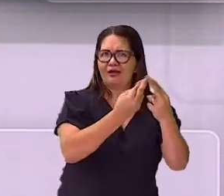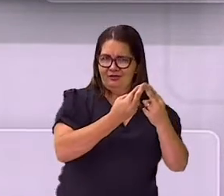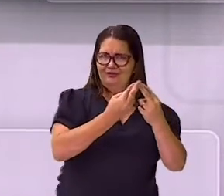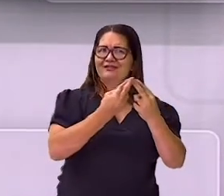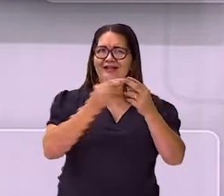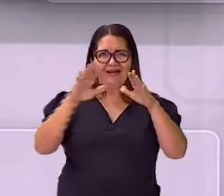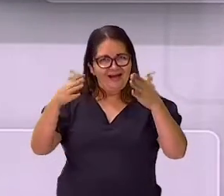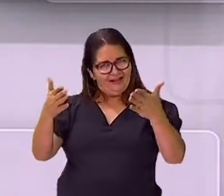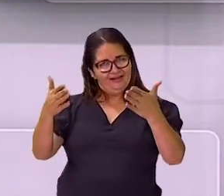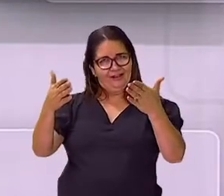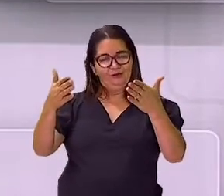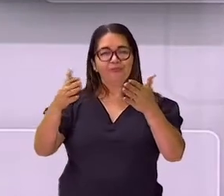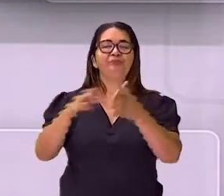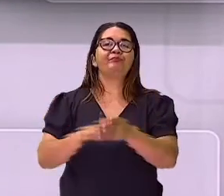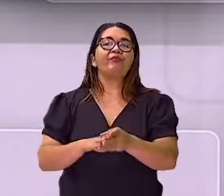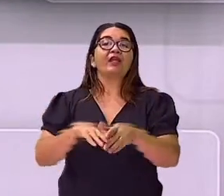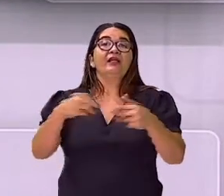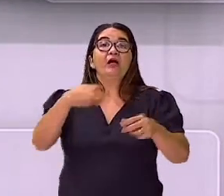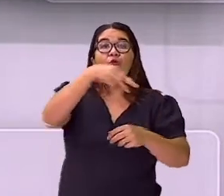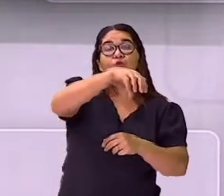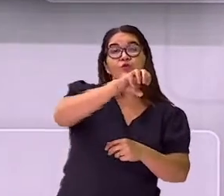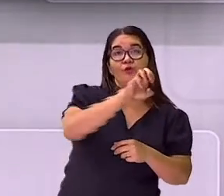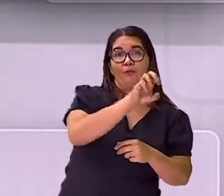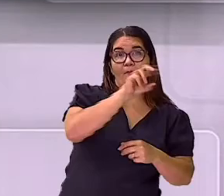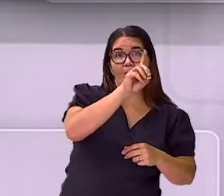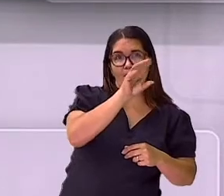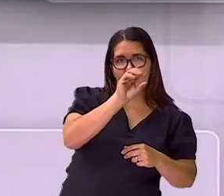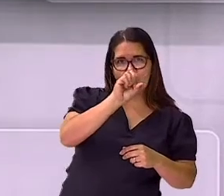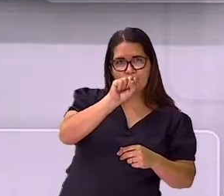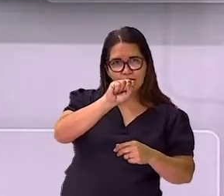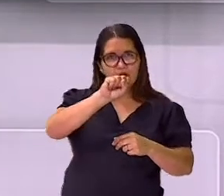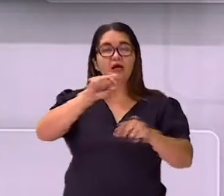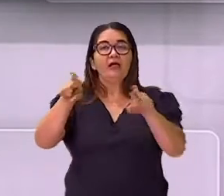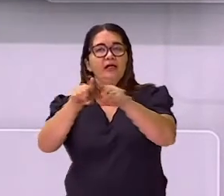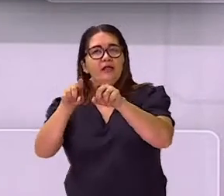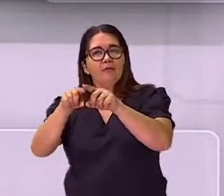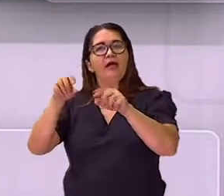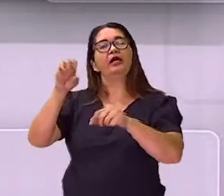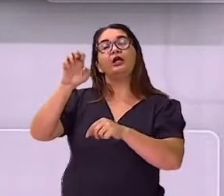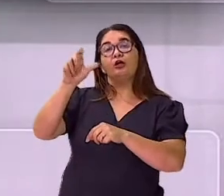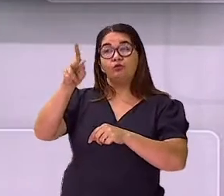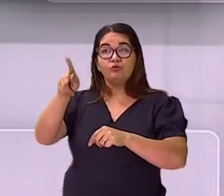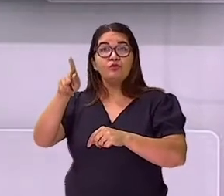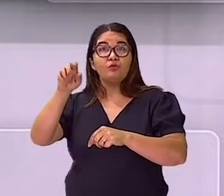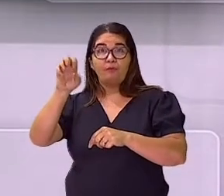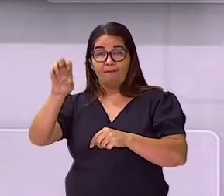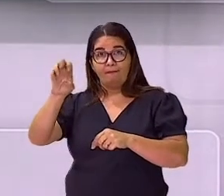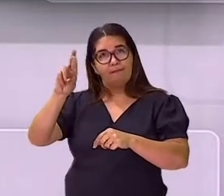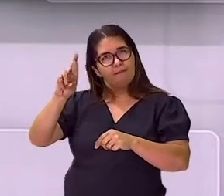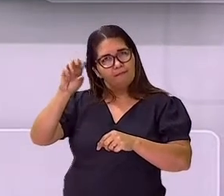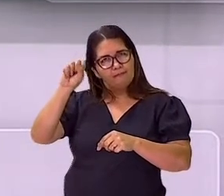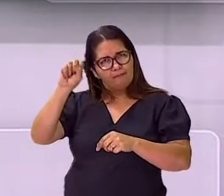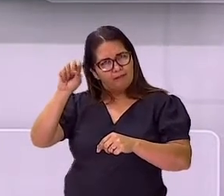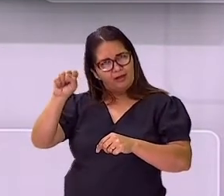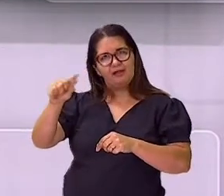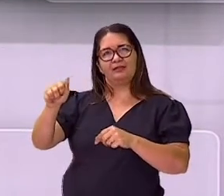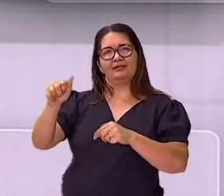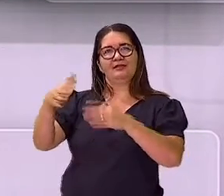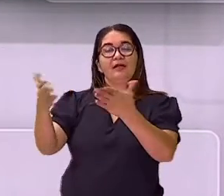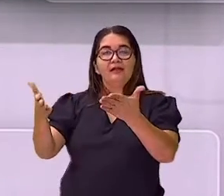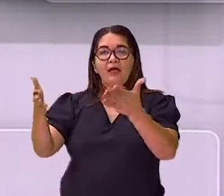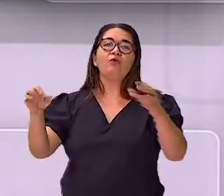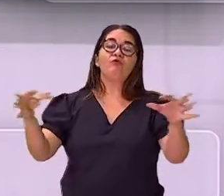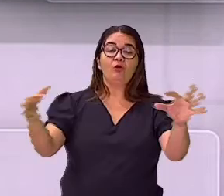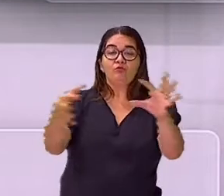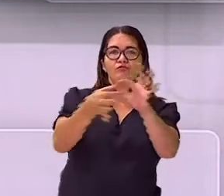os medos e os persas. E se formou assim, então, o grande império, né? O Império Persa,